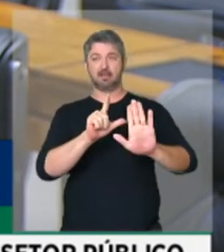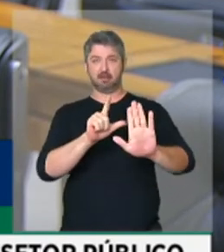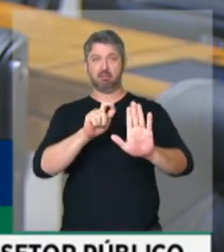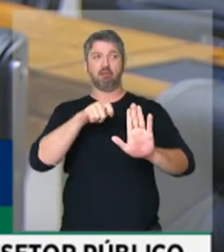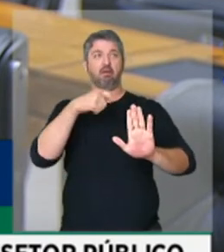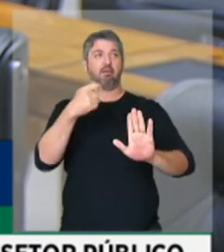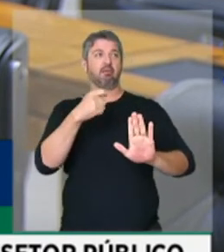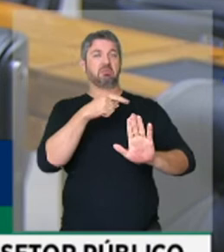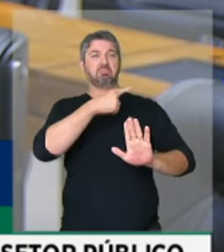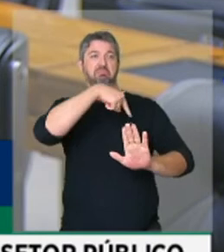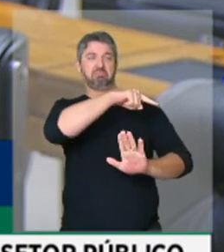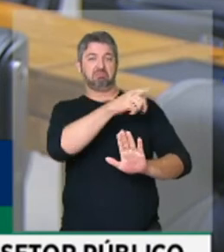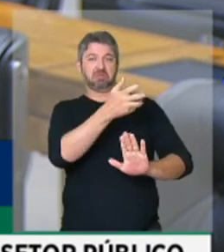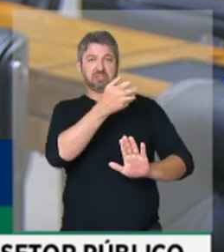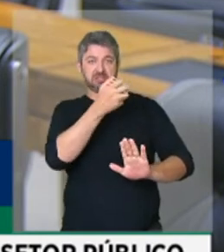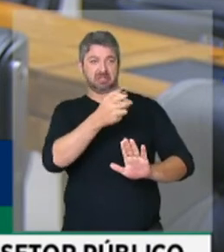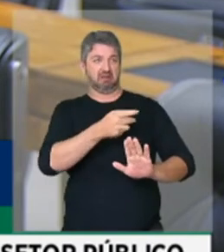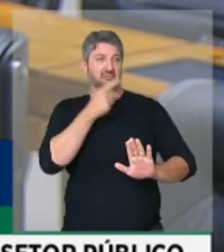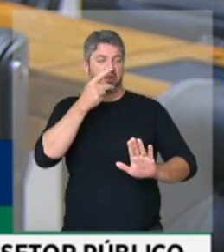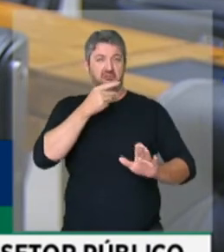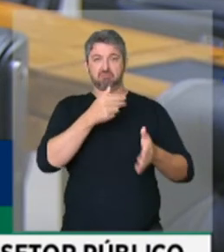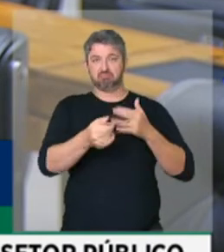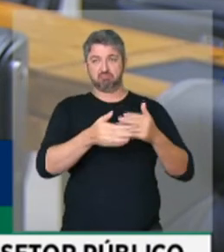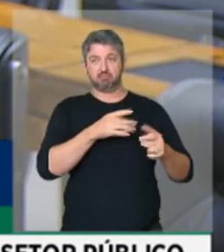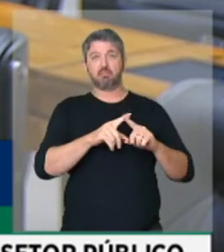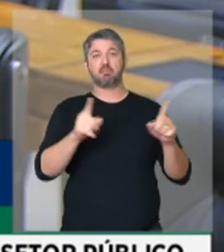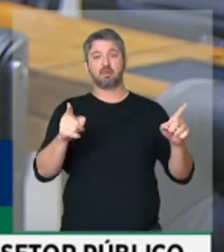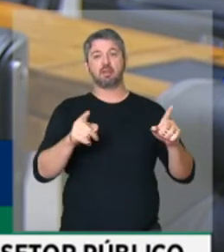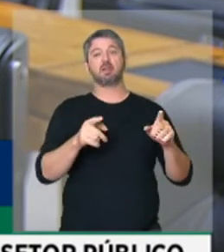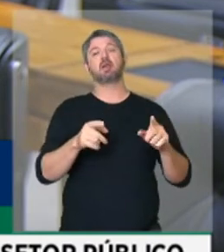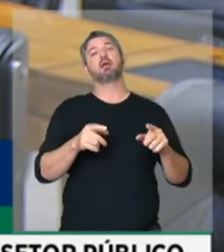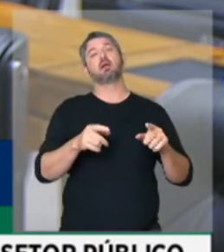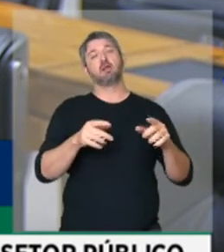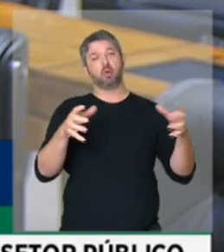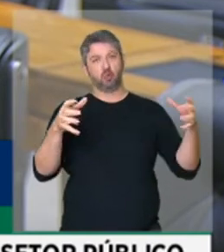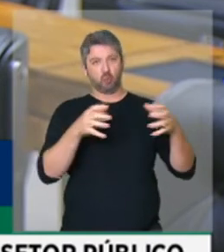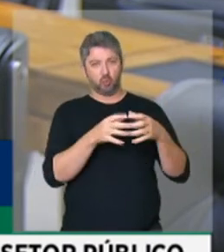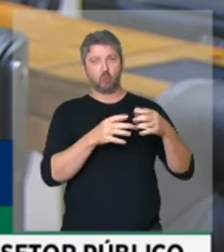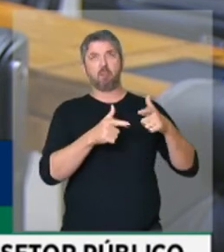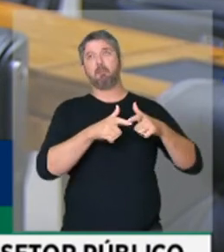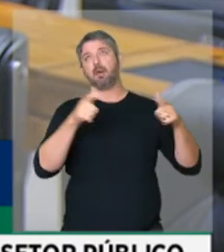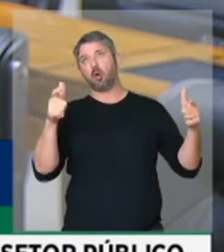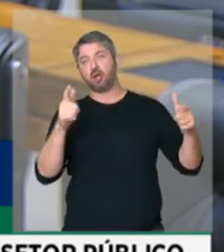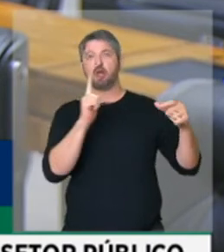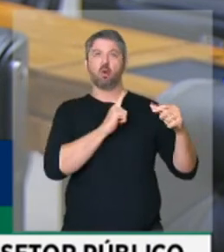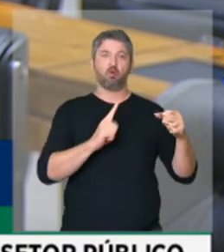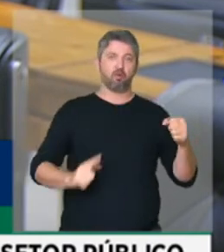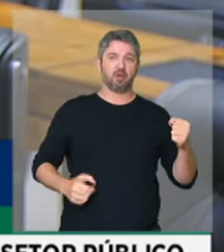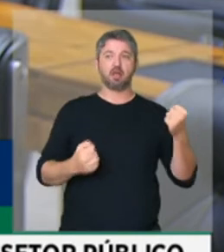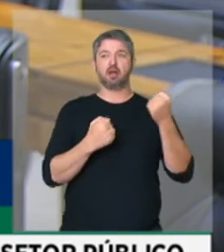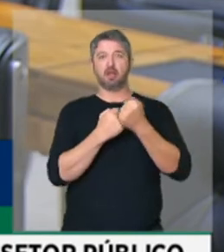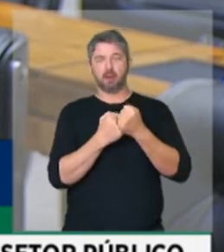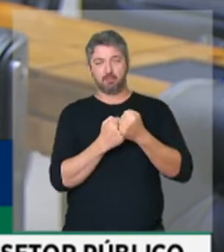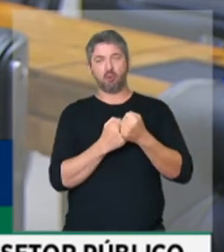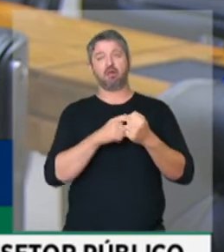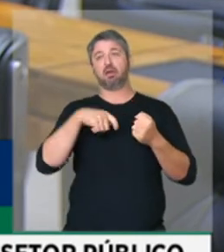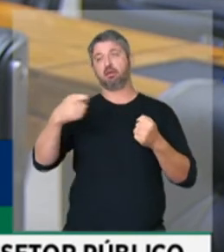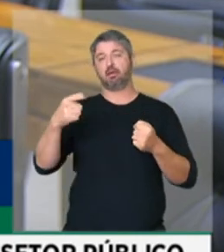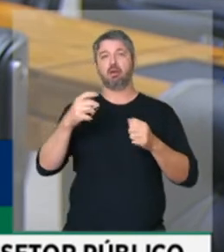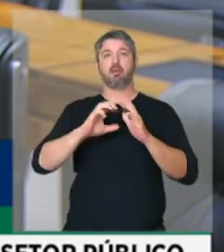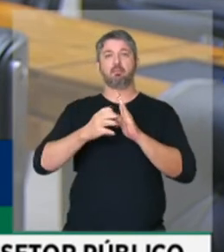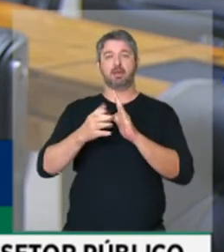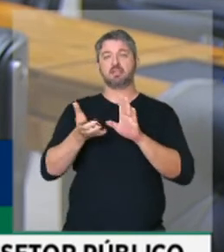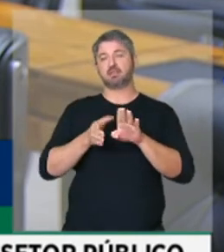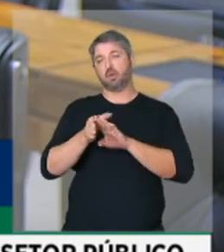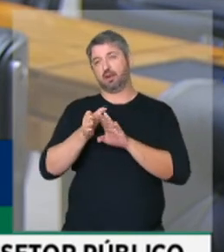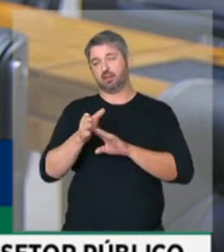queiram fazer uso da palavra, também pelo Bloco, maioria e governo. Ressalvado o uso da